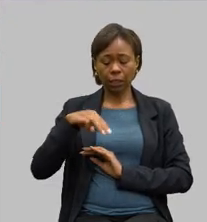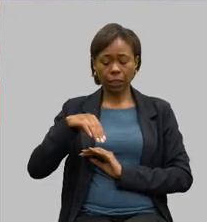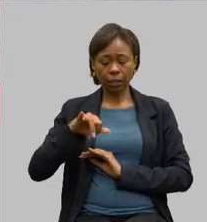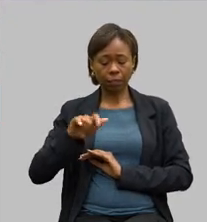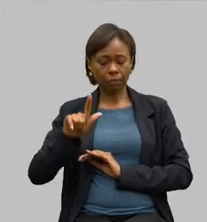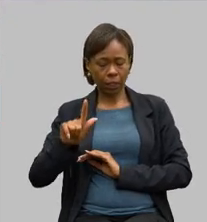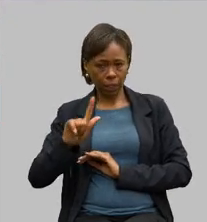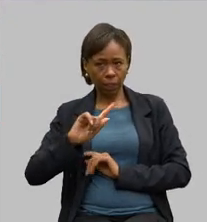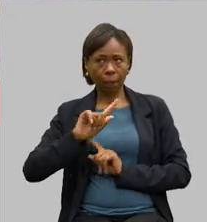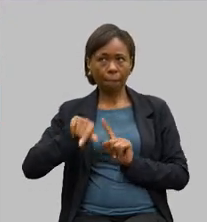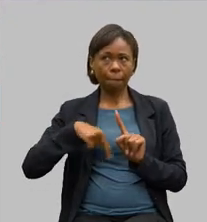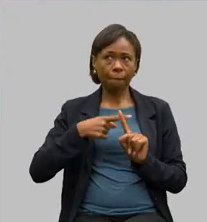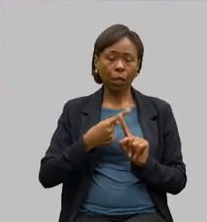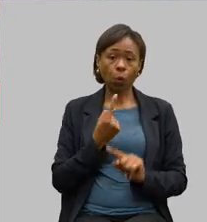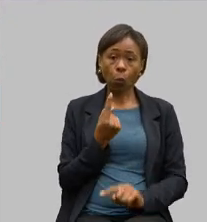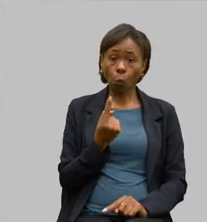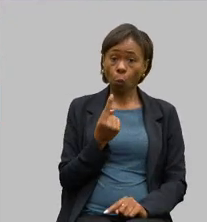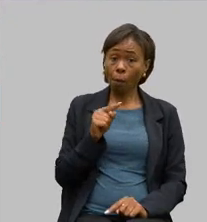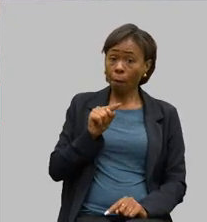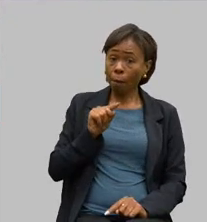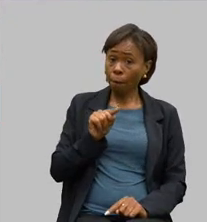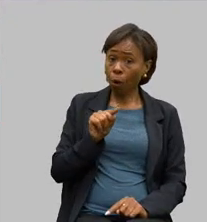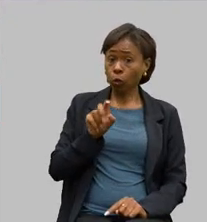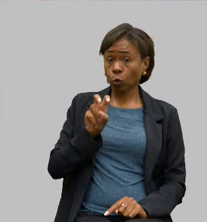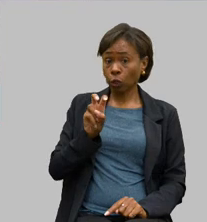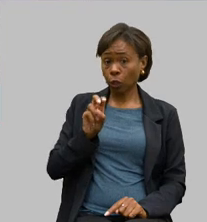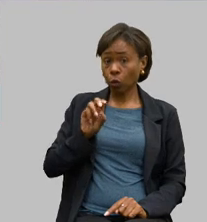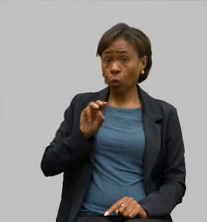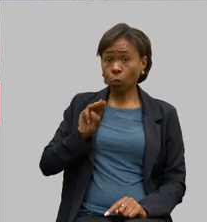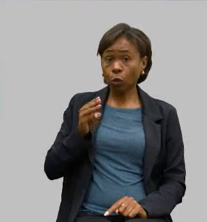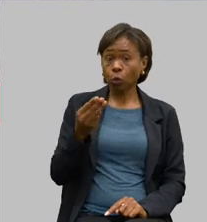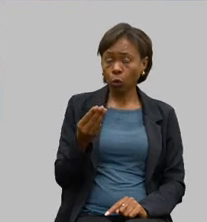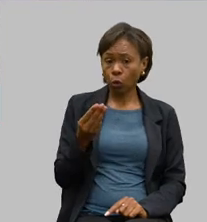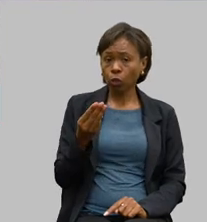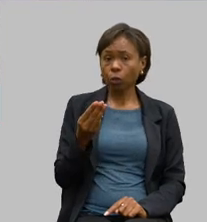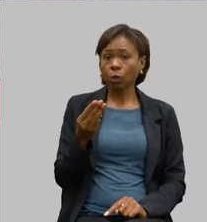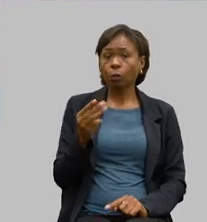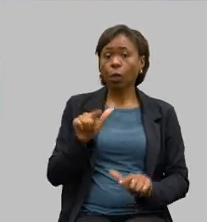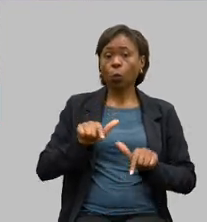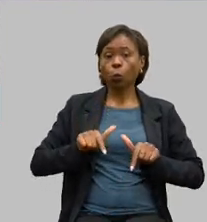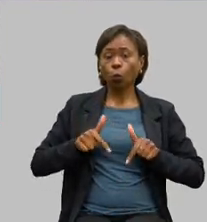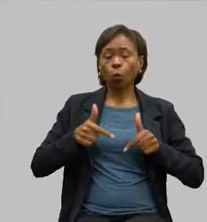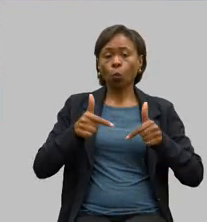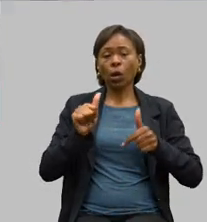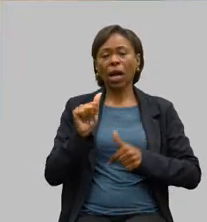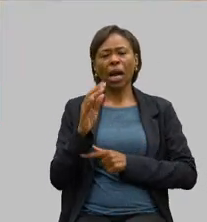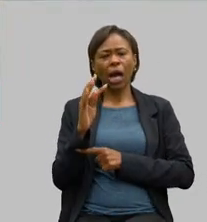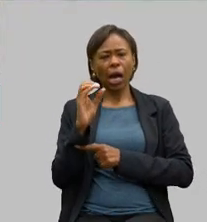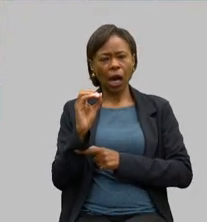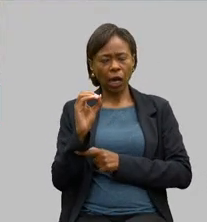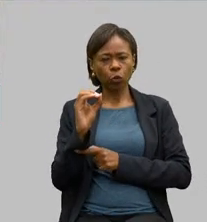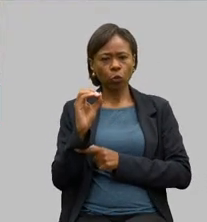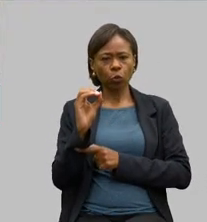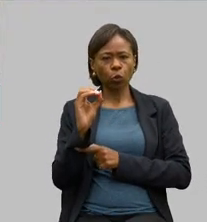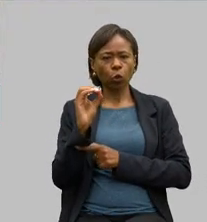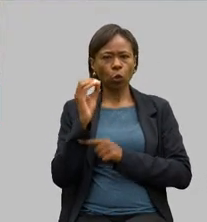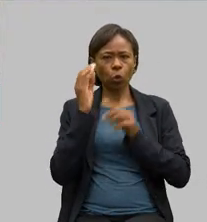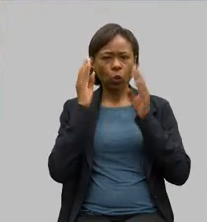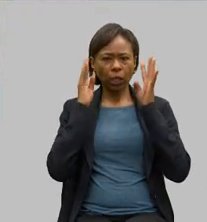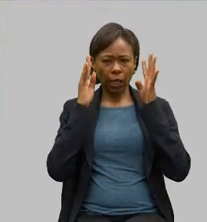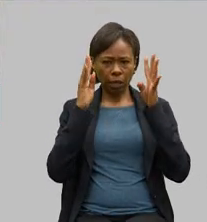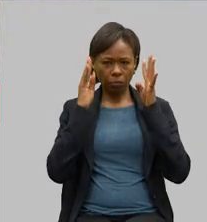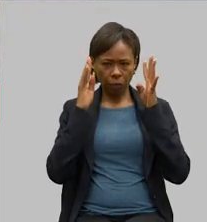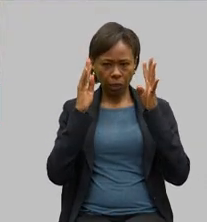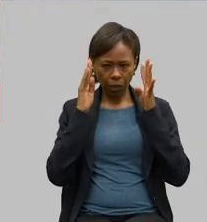investido 1.5 milhões para o átrio da Liberdade eh que foi feito na Praça da Liberdade também na